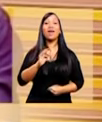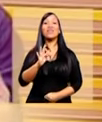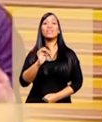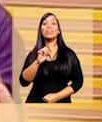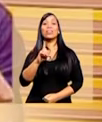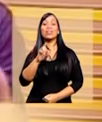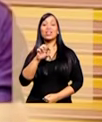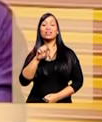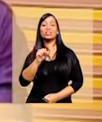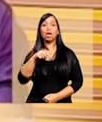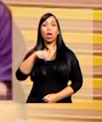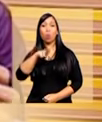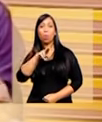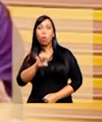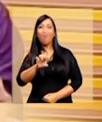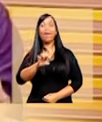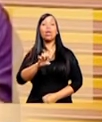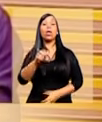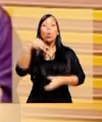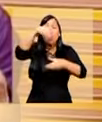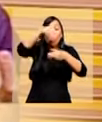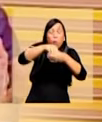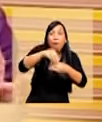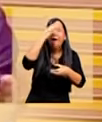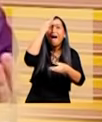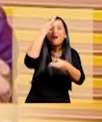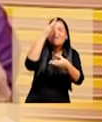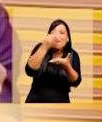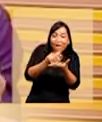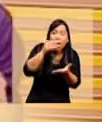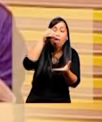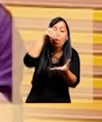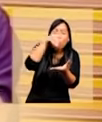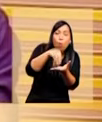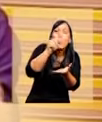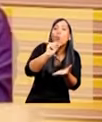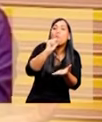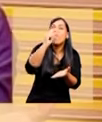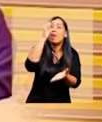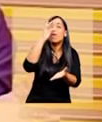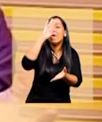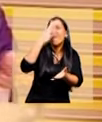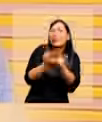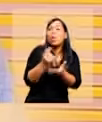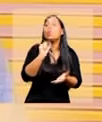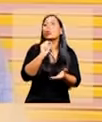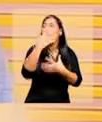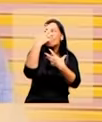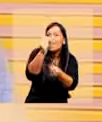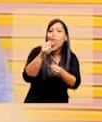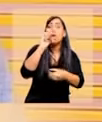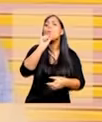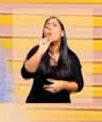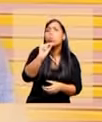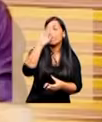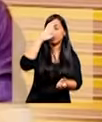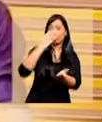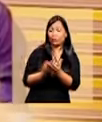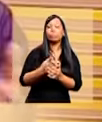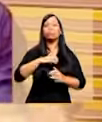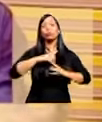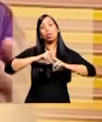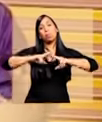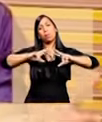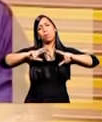E o fides que é propriamente o conteúdo da fé, é o objeto no qual se crê. Então, nesse sentido, aí há